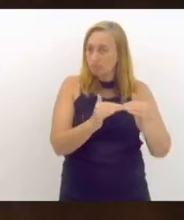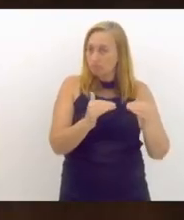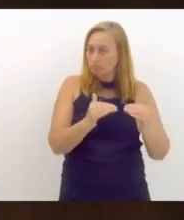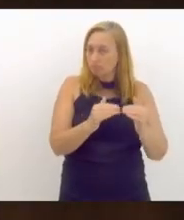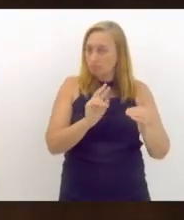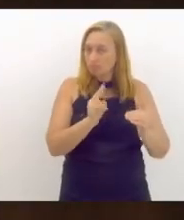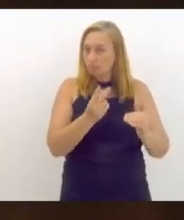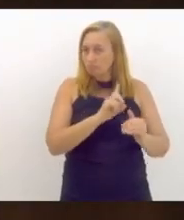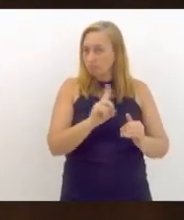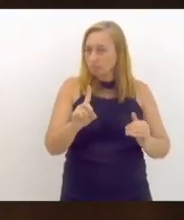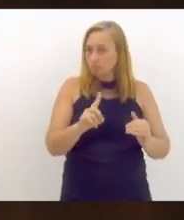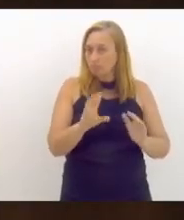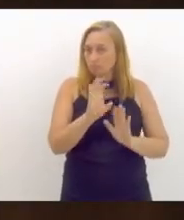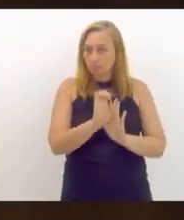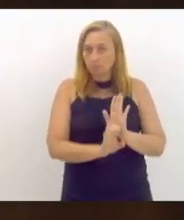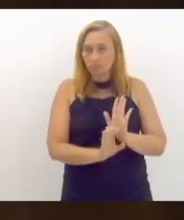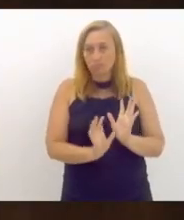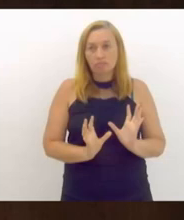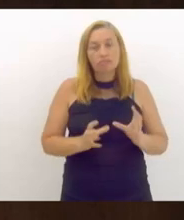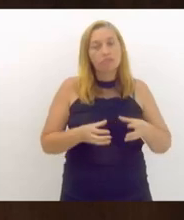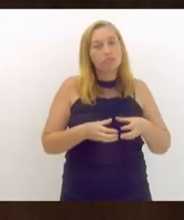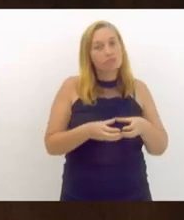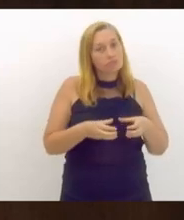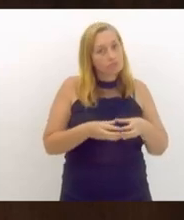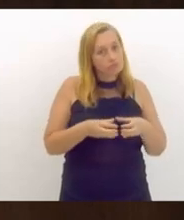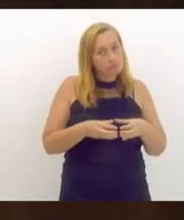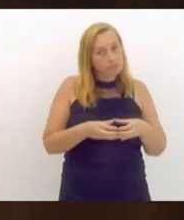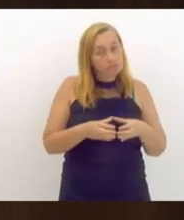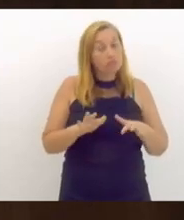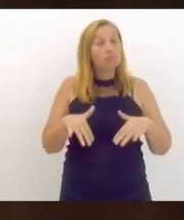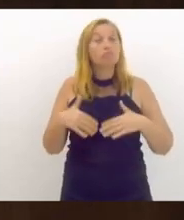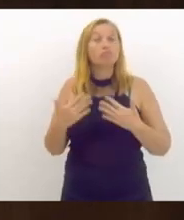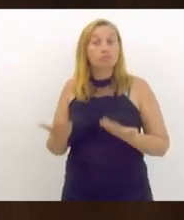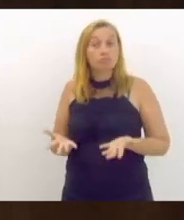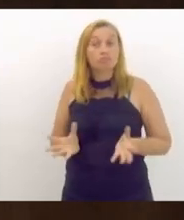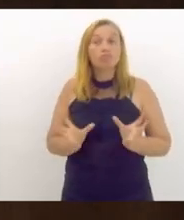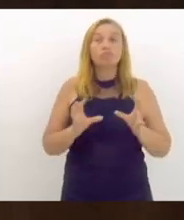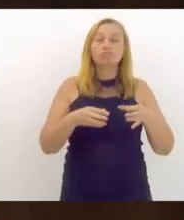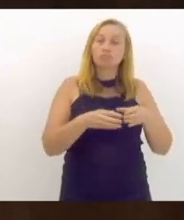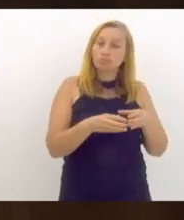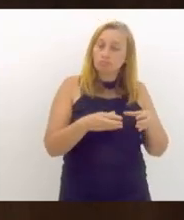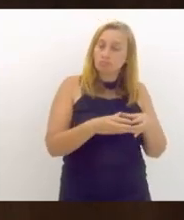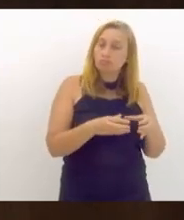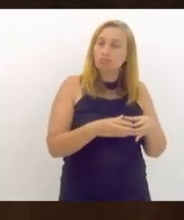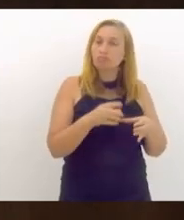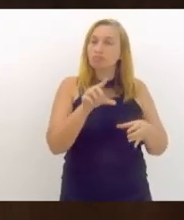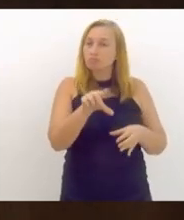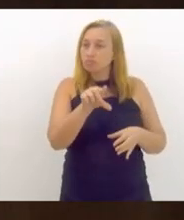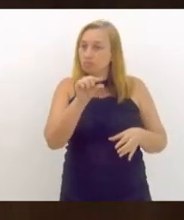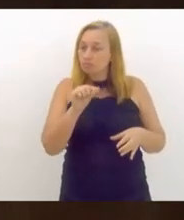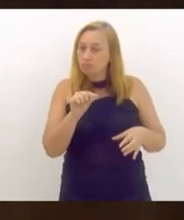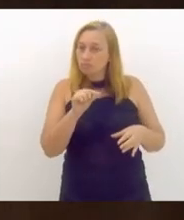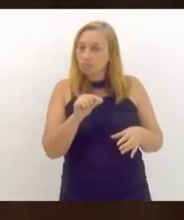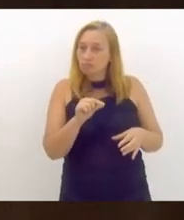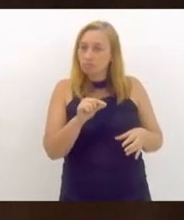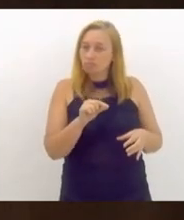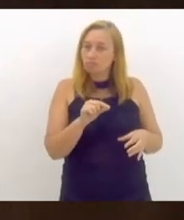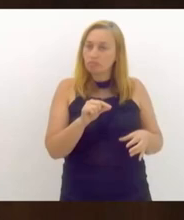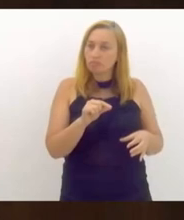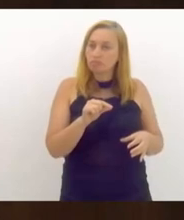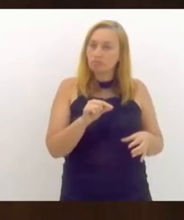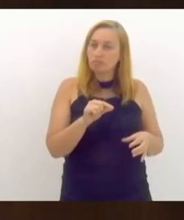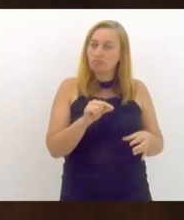com a emenda é a comissão. Quando a comissão decide, o parecer da CCJ